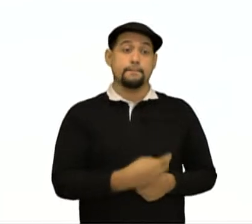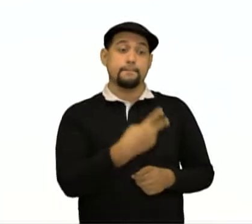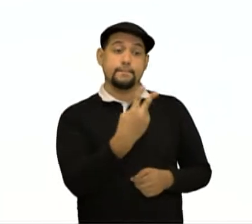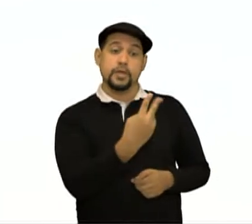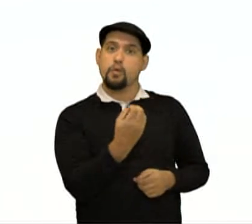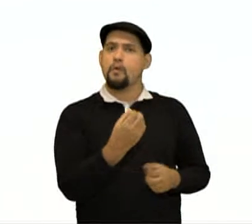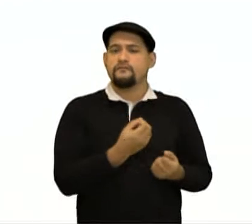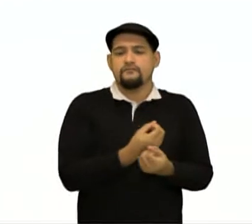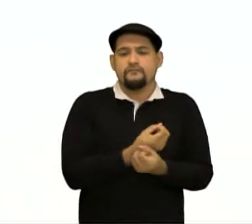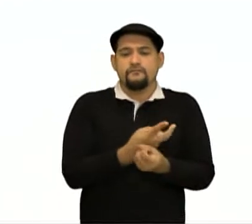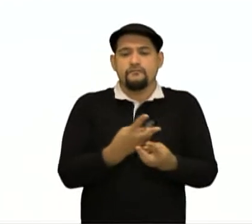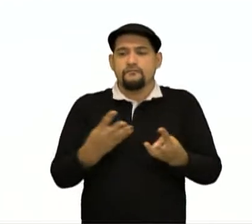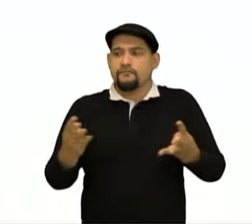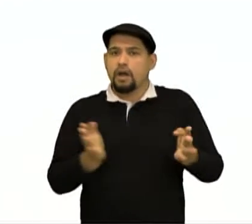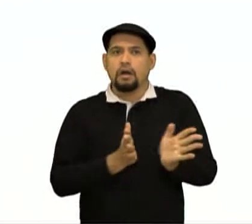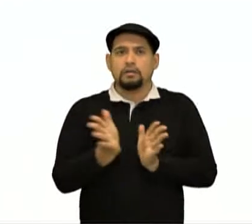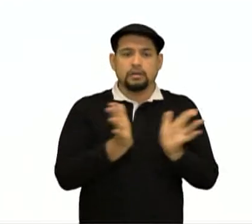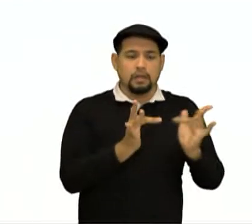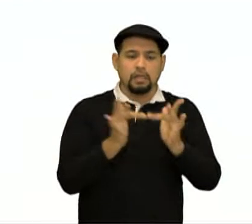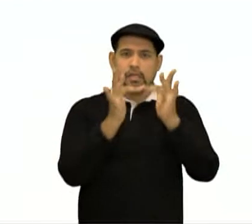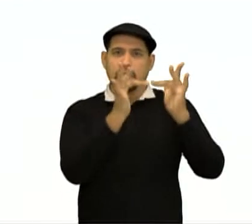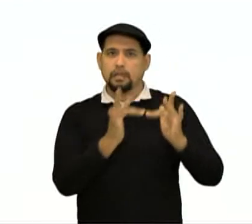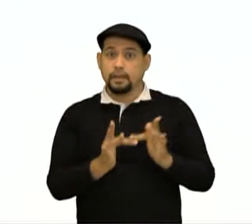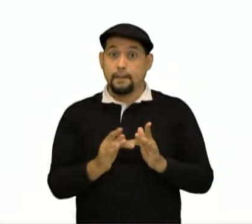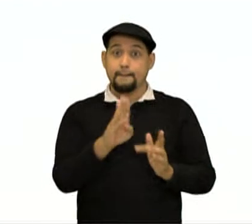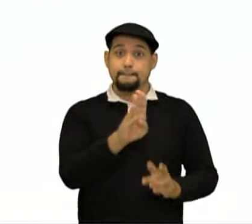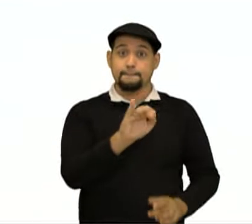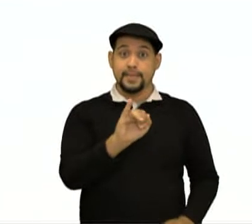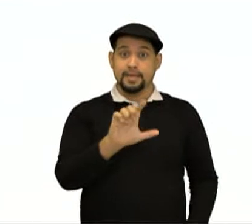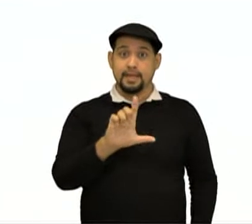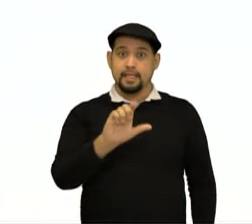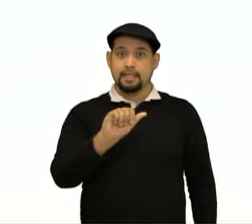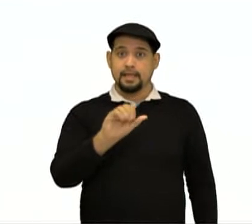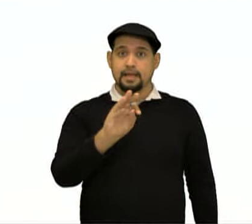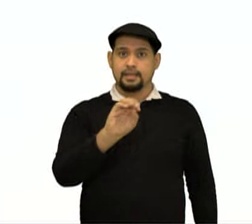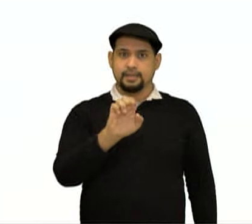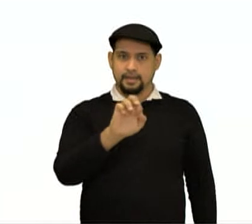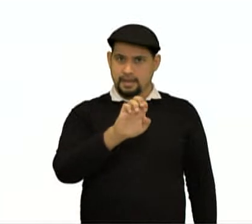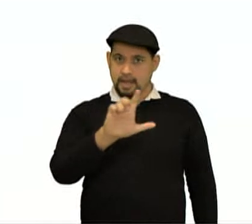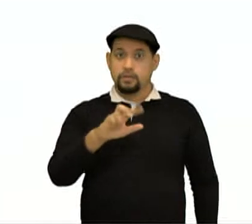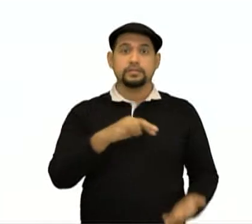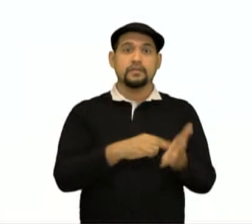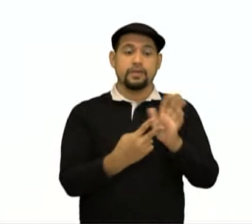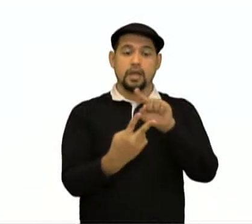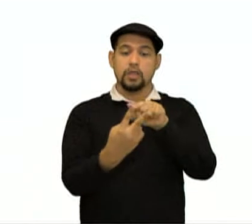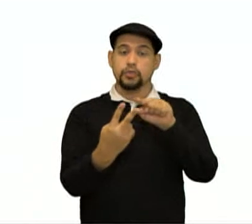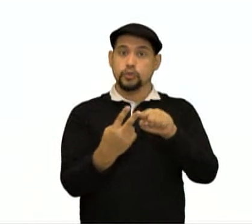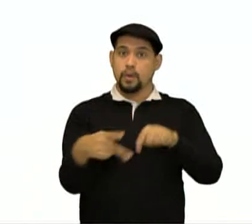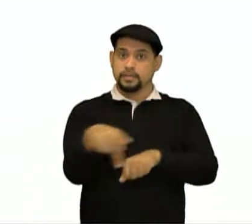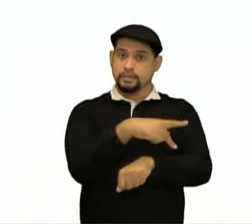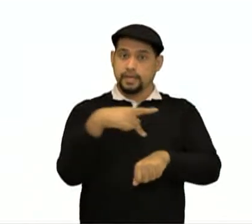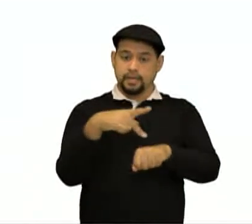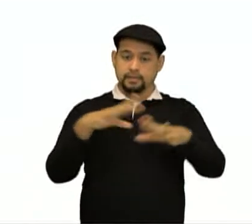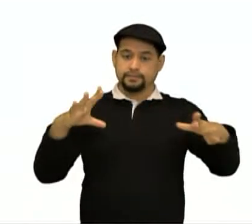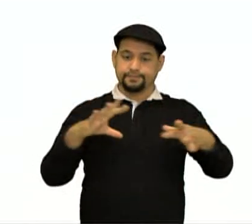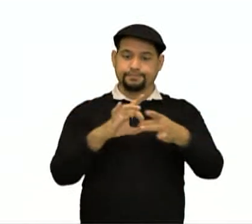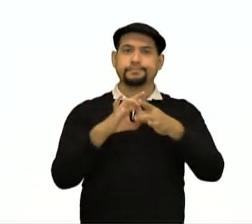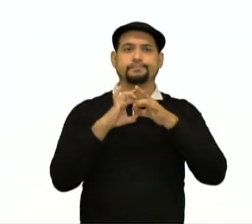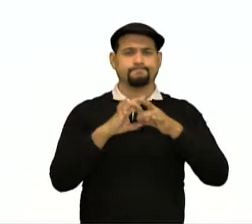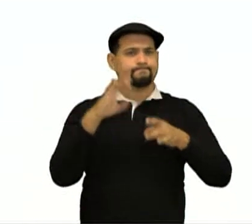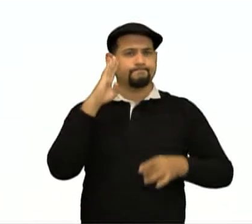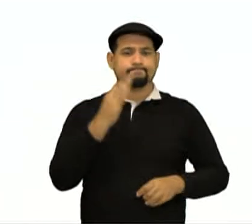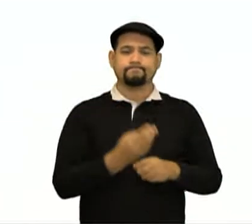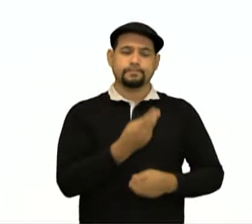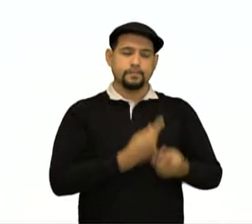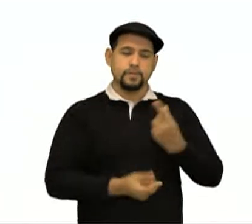dentro de nós vimos que as relações bilaterais são relações entre dois países são relações principalmente